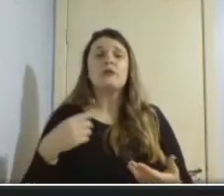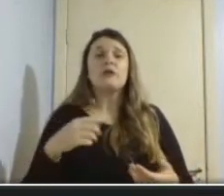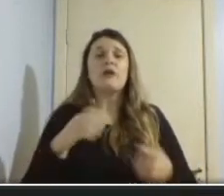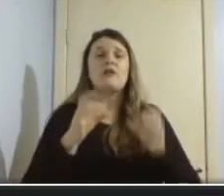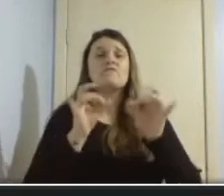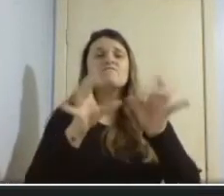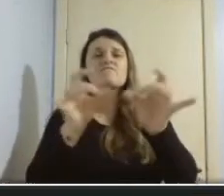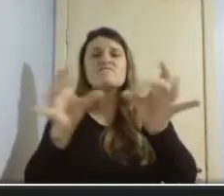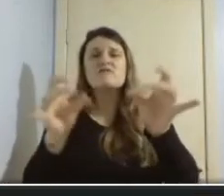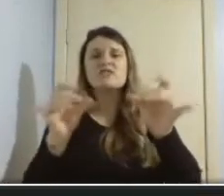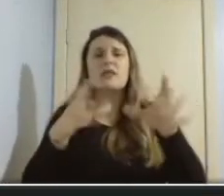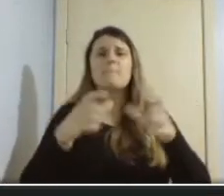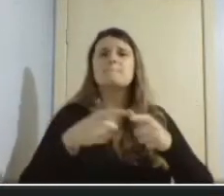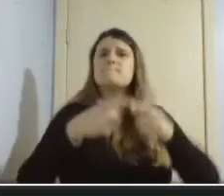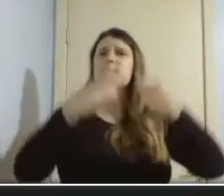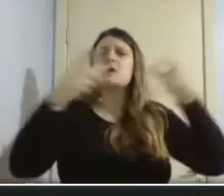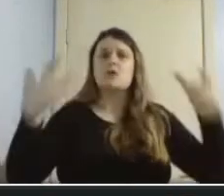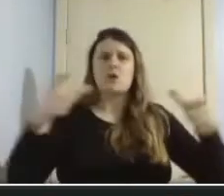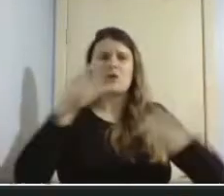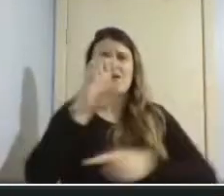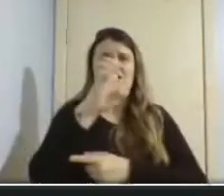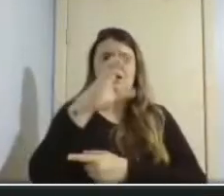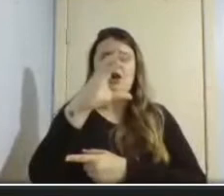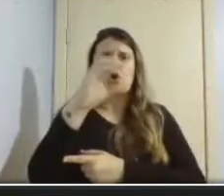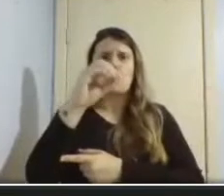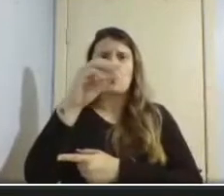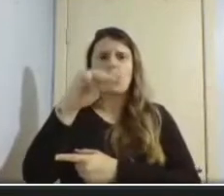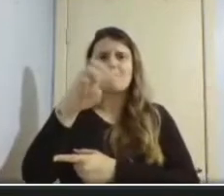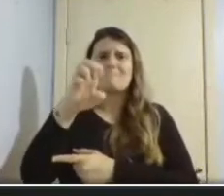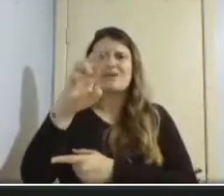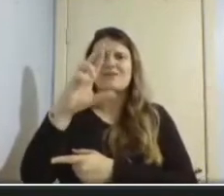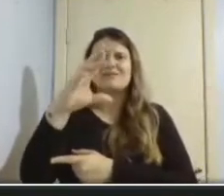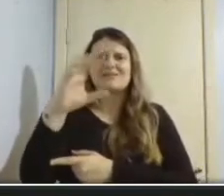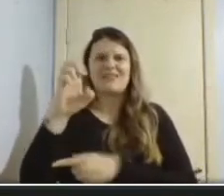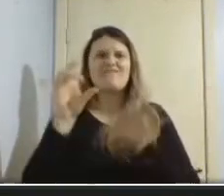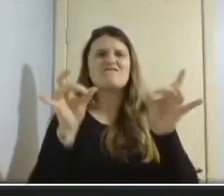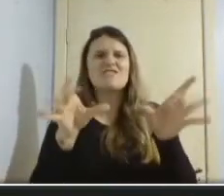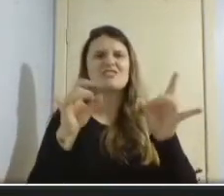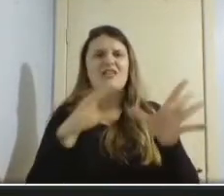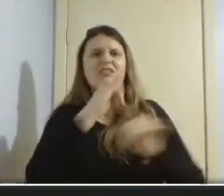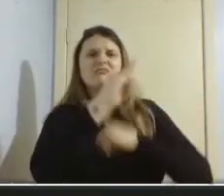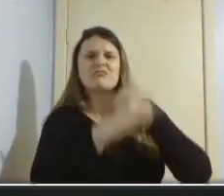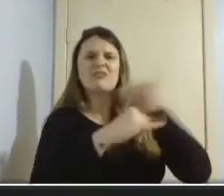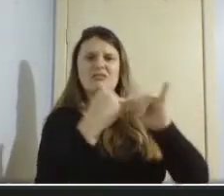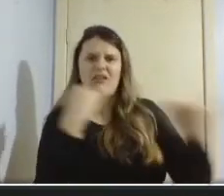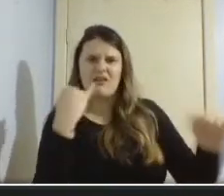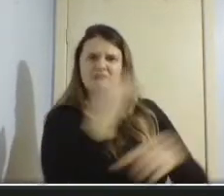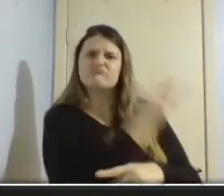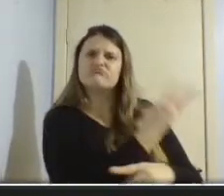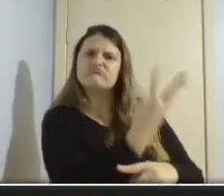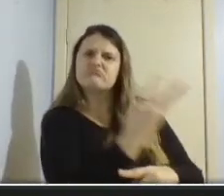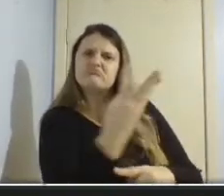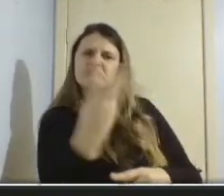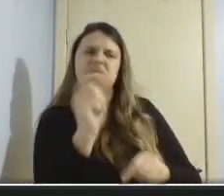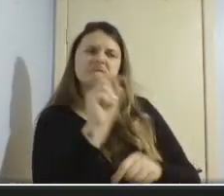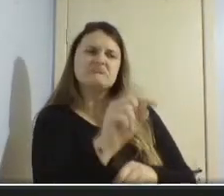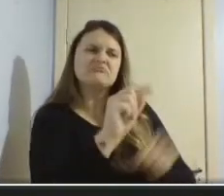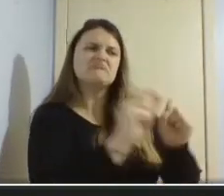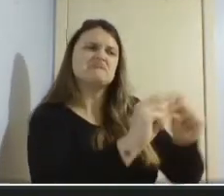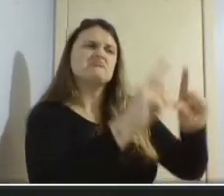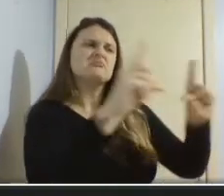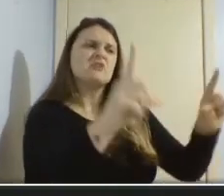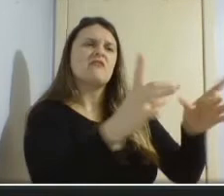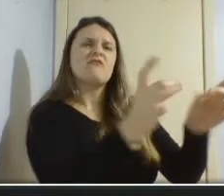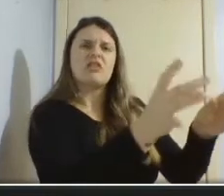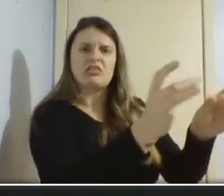e-commerce, o comércio eletrônico. Então, nós estamos já potencializando esses setores pautados numa agenda de transformação